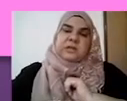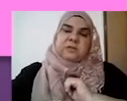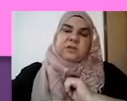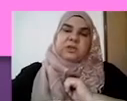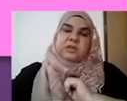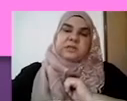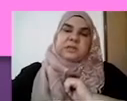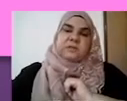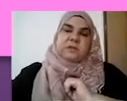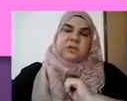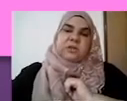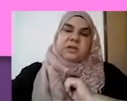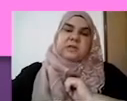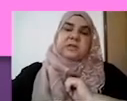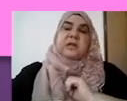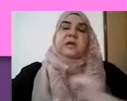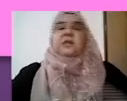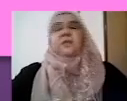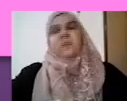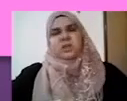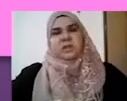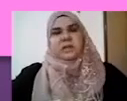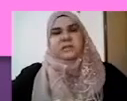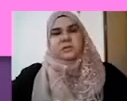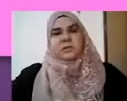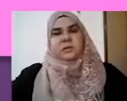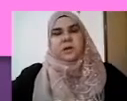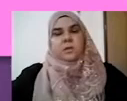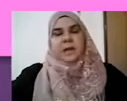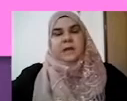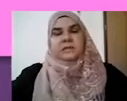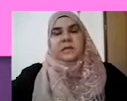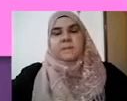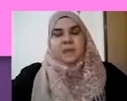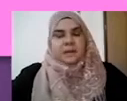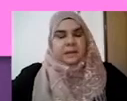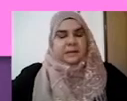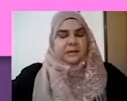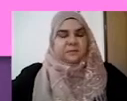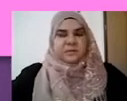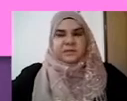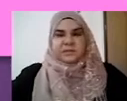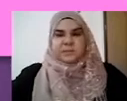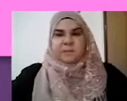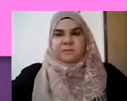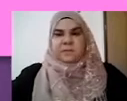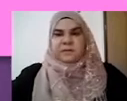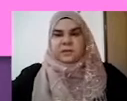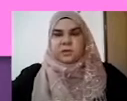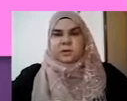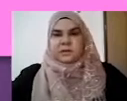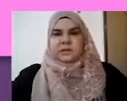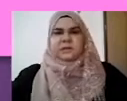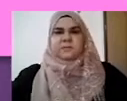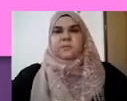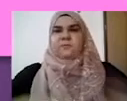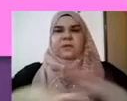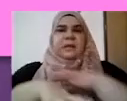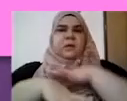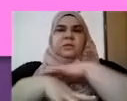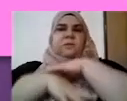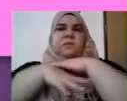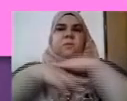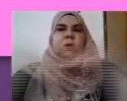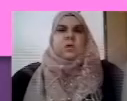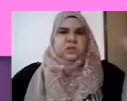desse, que é diferente desse, que é diferente desse, e é diferente desse. Então, são irregulares. E aí ela queria fazer essas pavimentações aqui. Por fim,